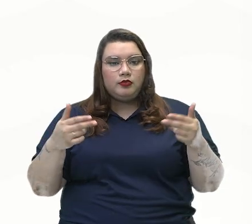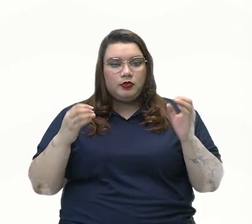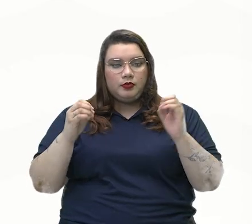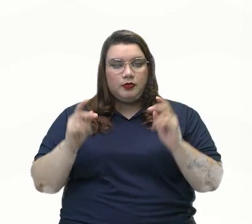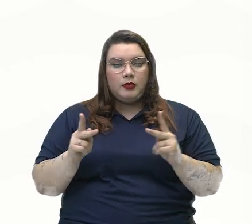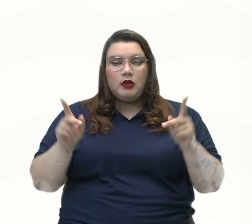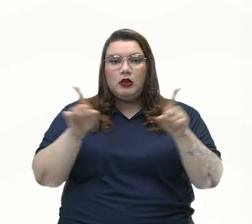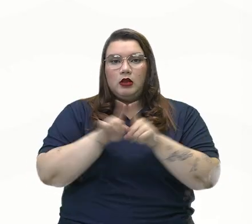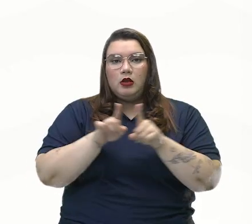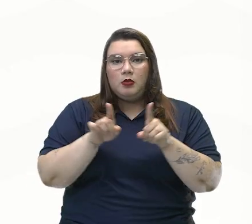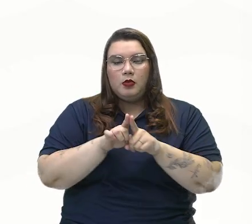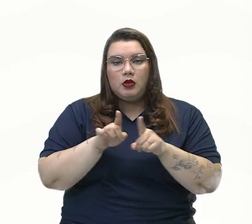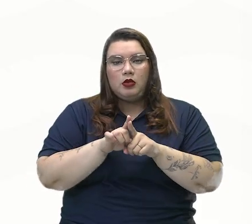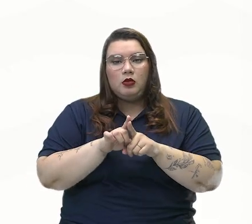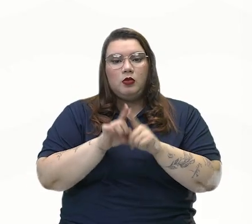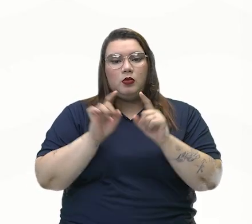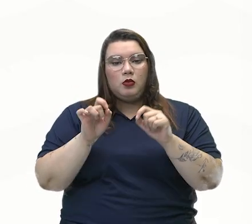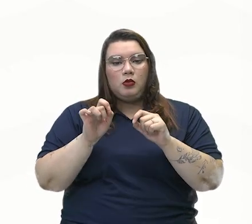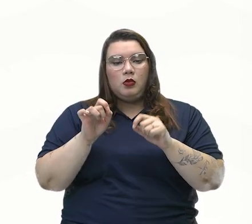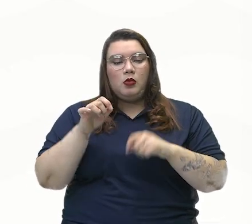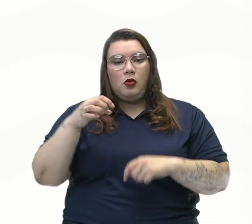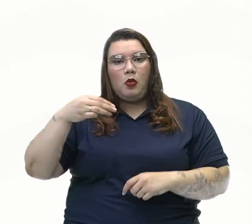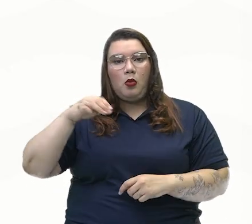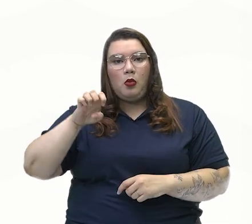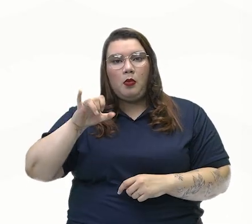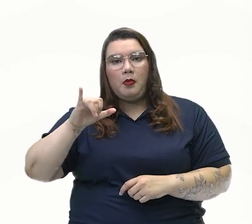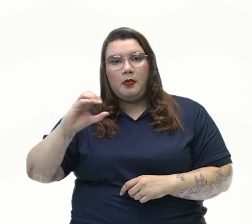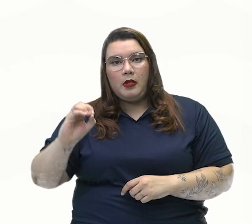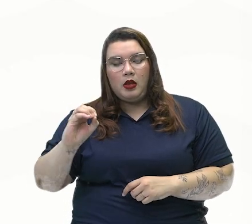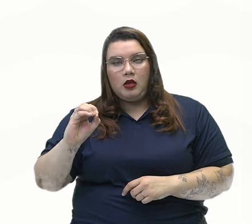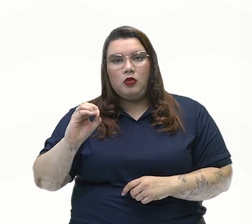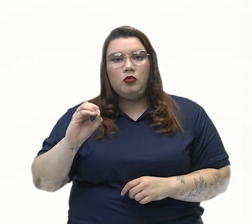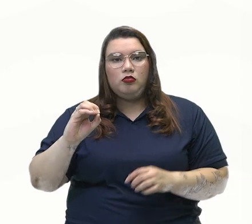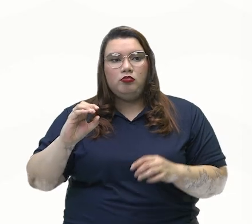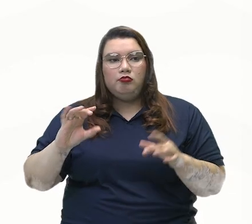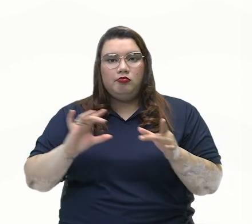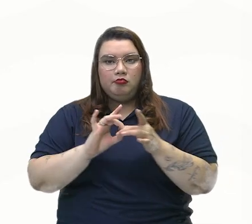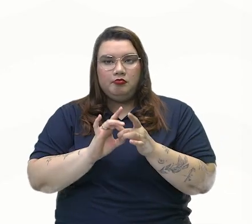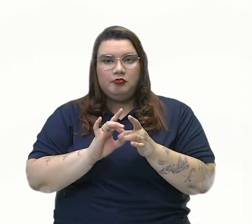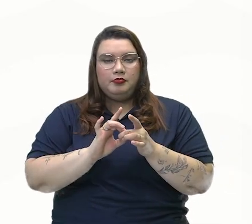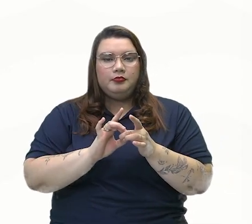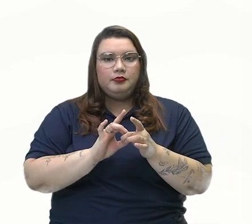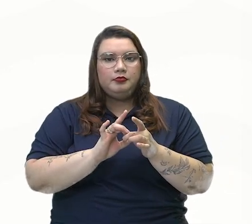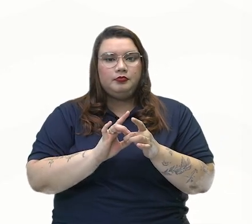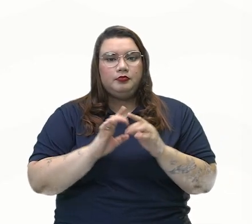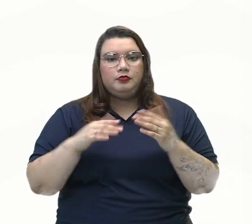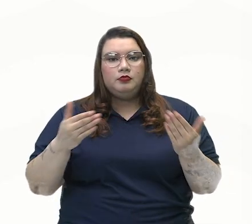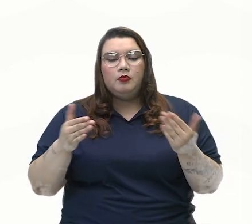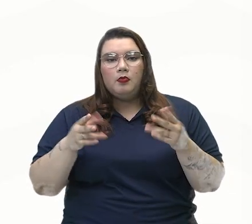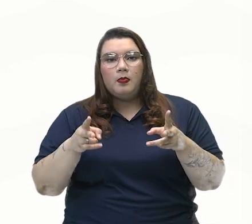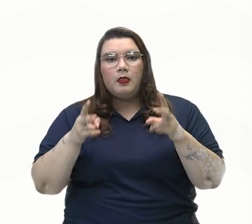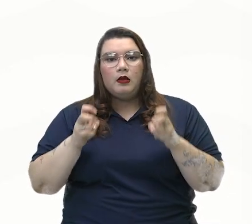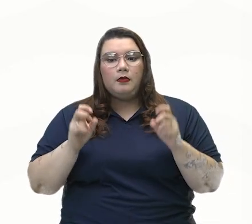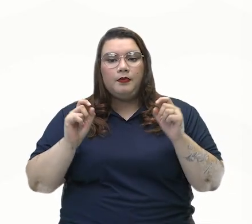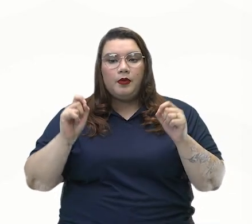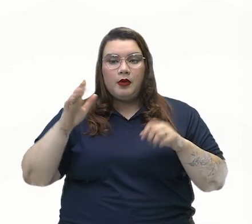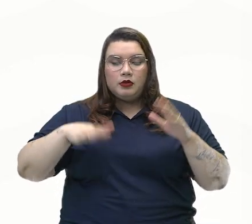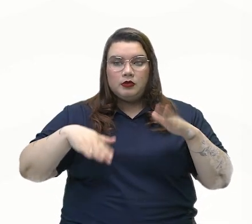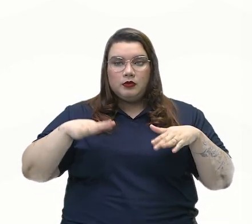material. E também, né, pessoal, do meio onde a lente está inserida. Então, veja